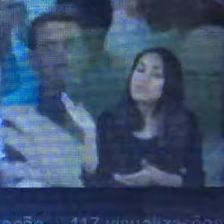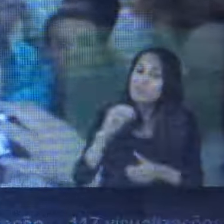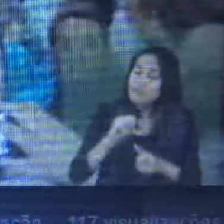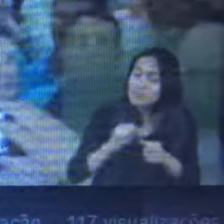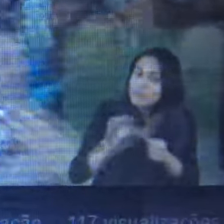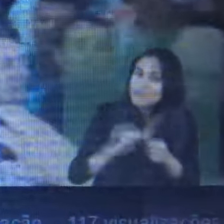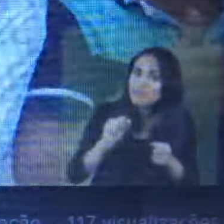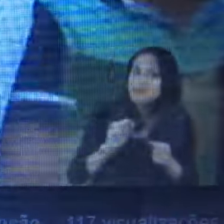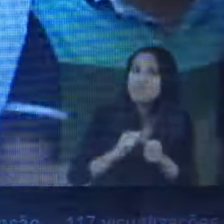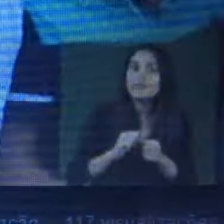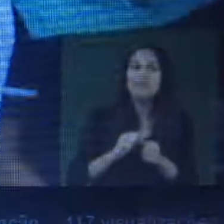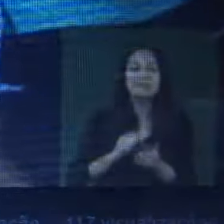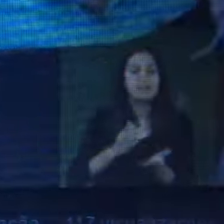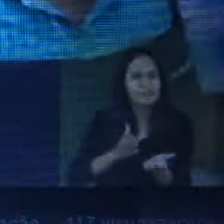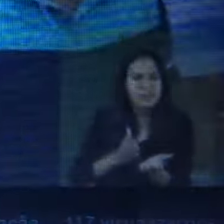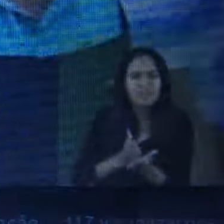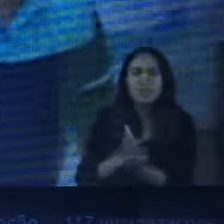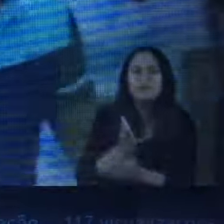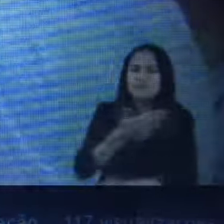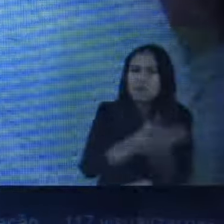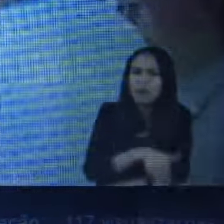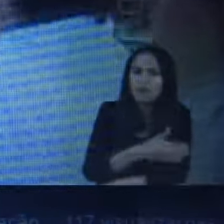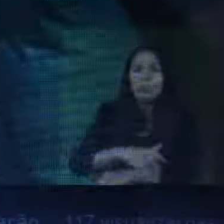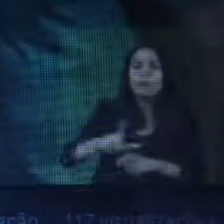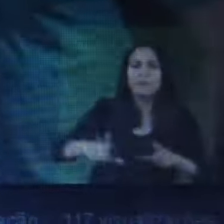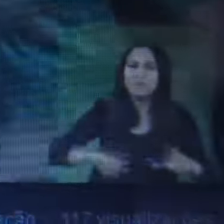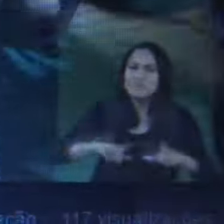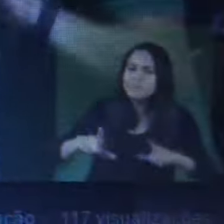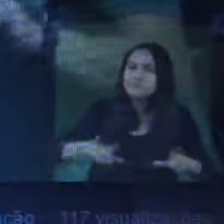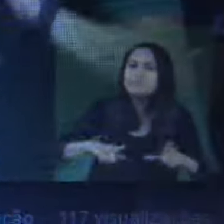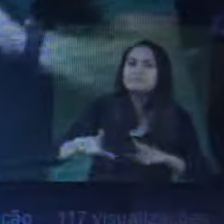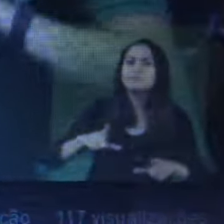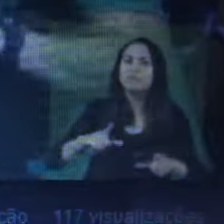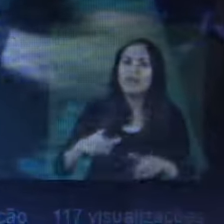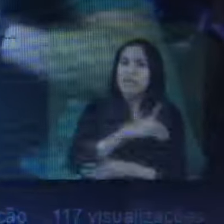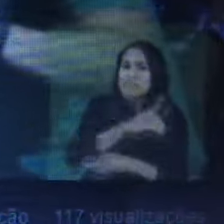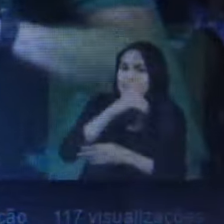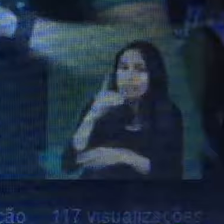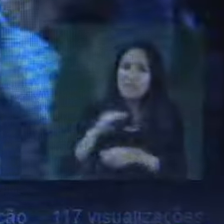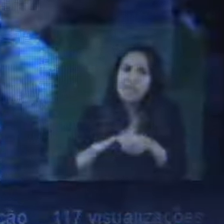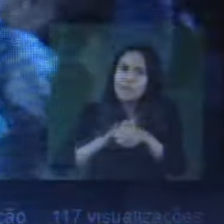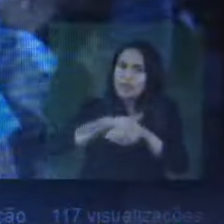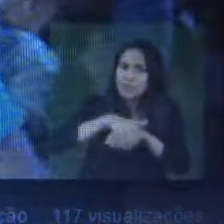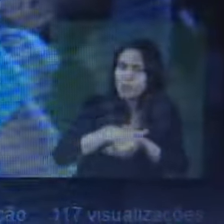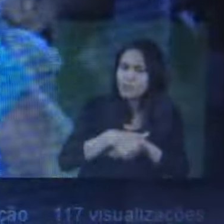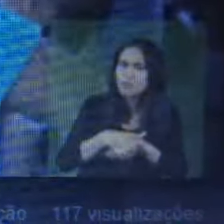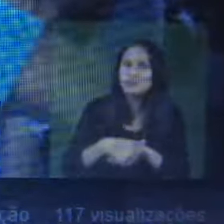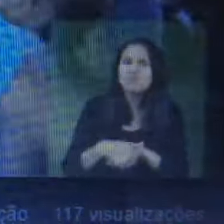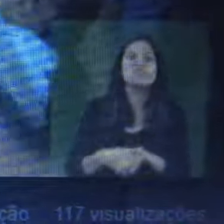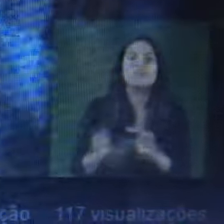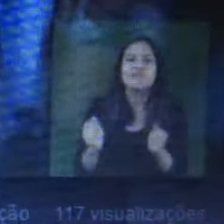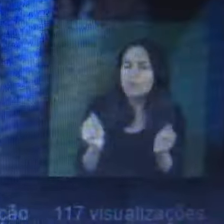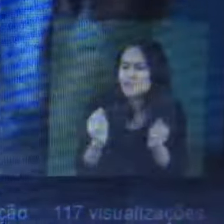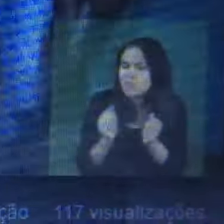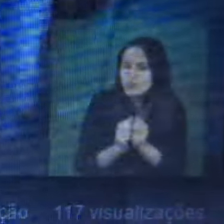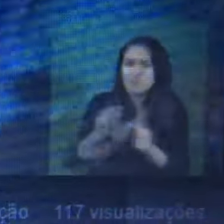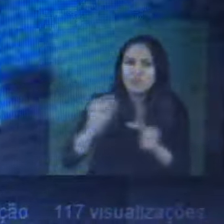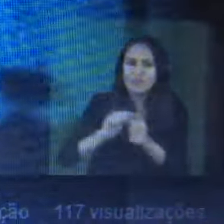está chegando a hora da vitória de um novo tempo. Estamos com Vitória!